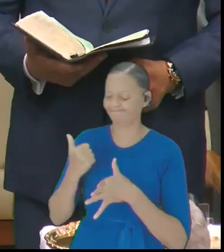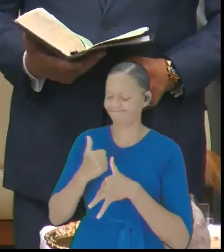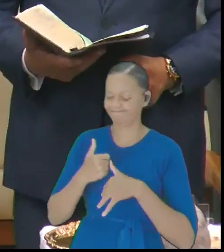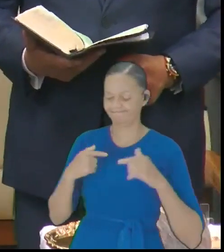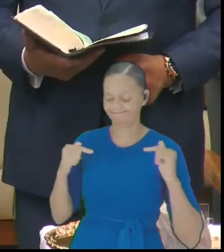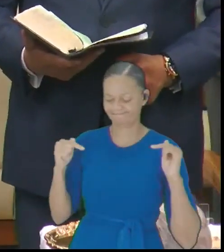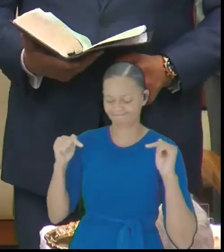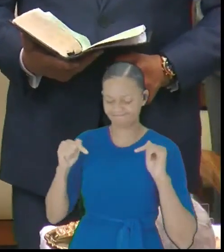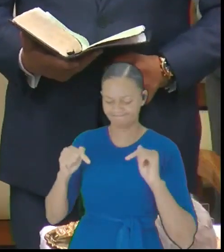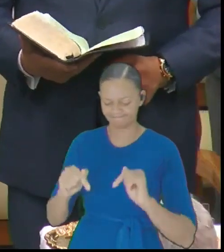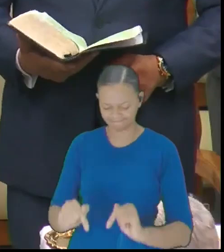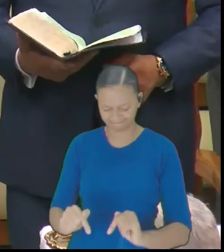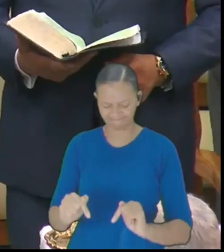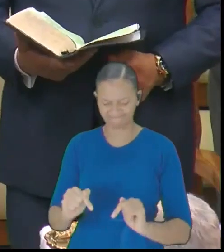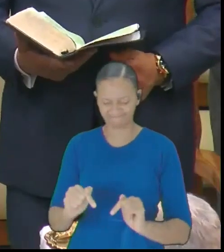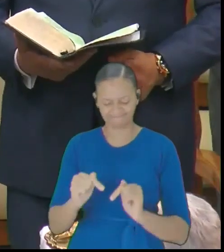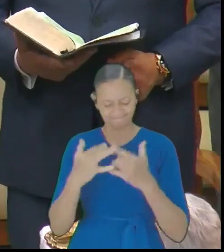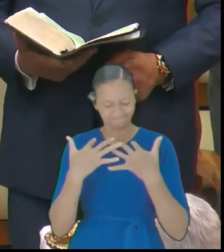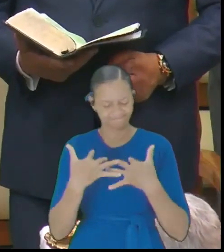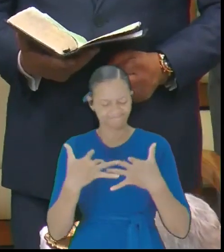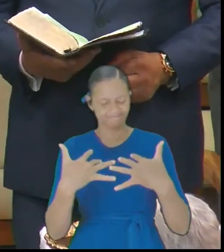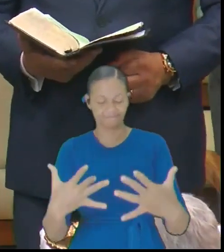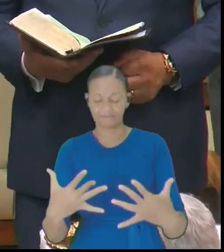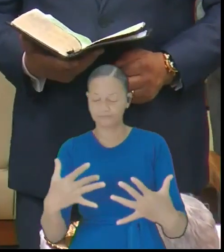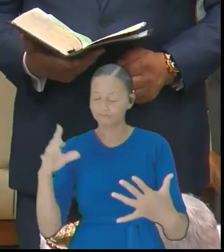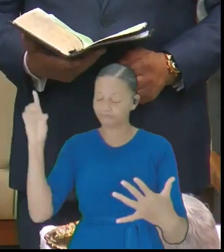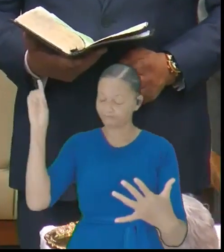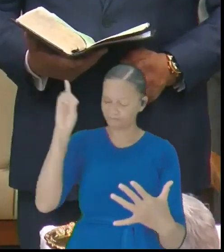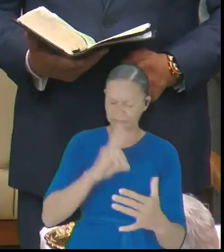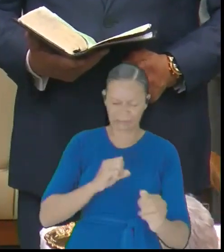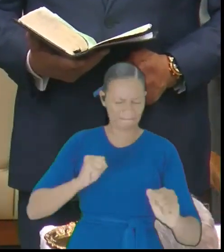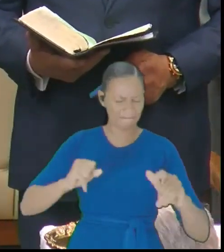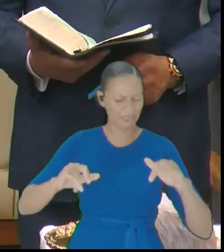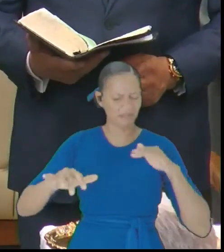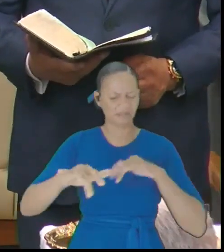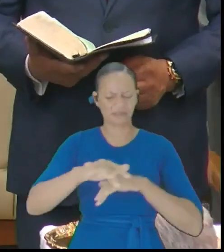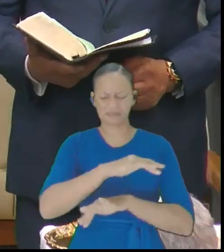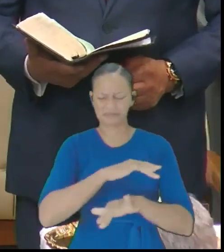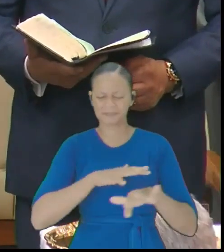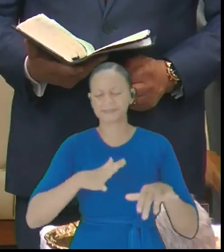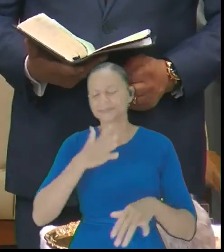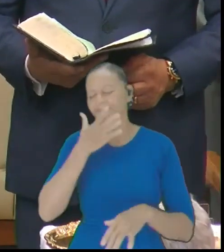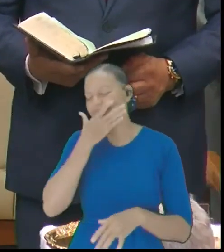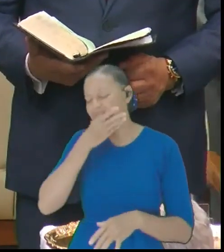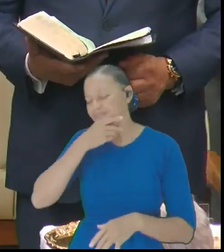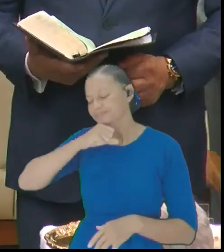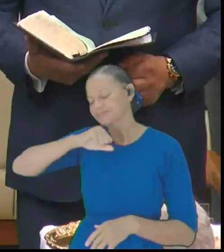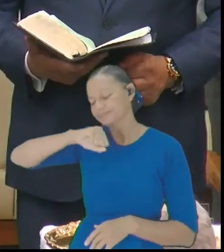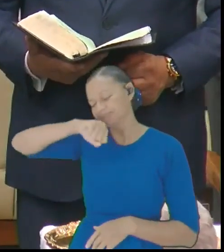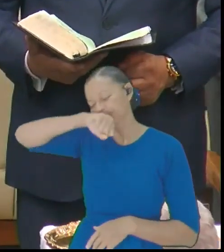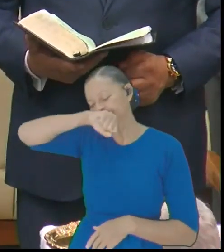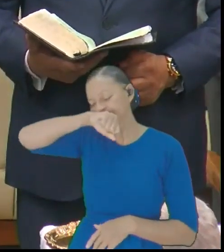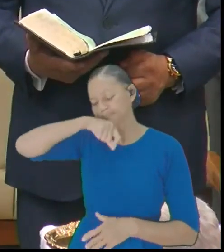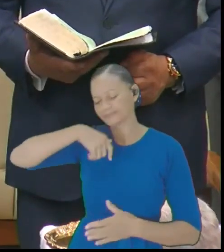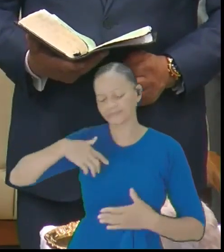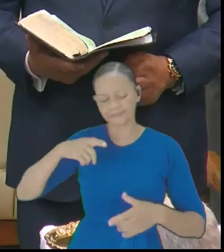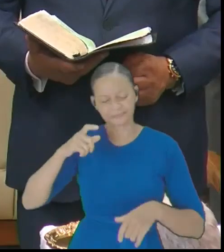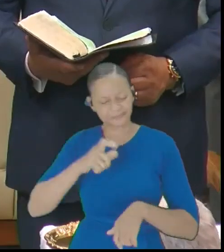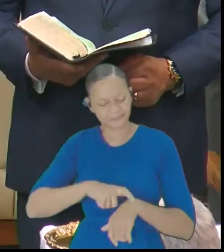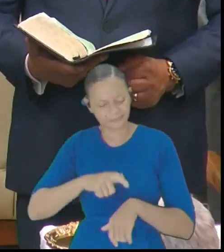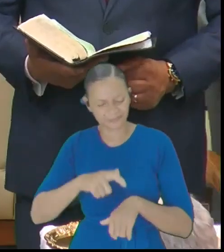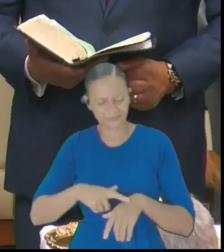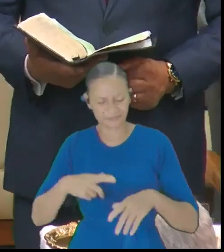reunida, por tudo que o Senhor já operou nesta noite. Pai, nesse instante que nós